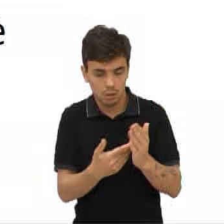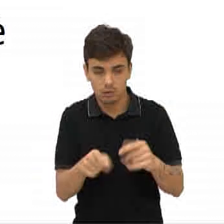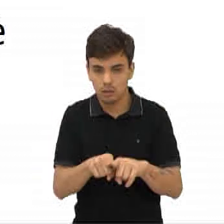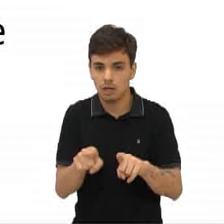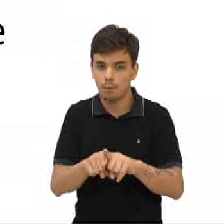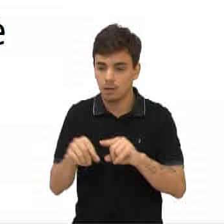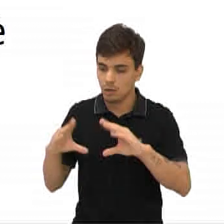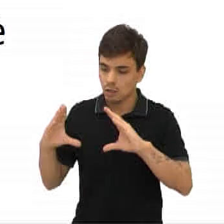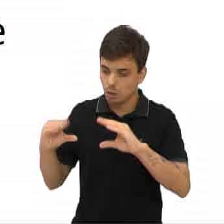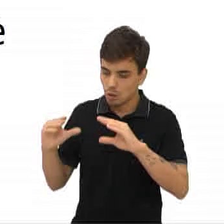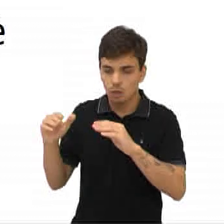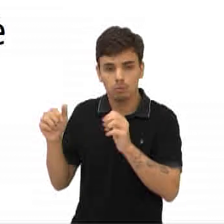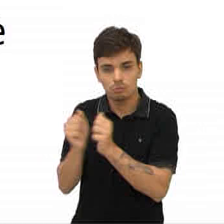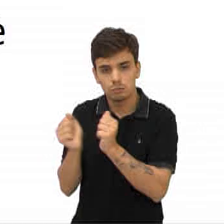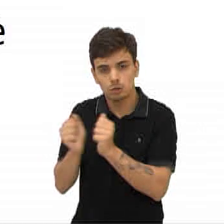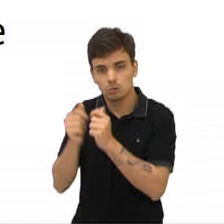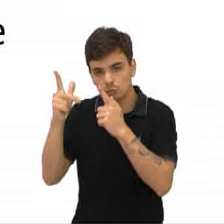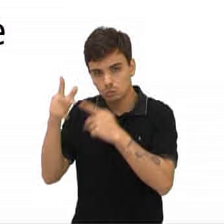na cama dos donos.